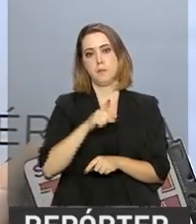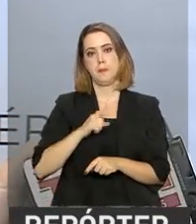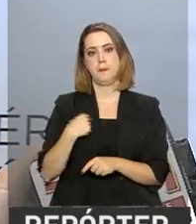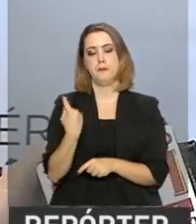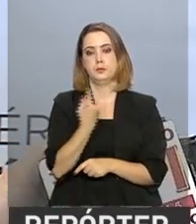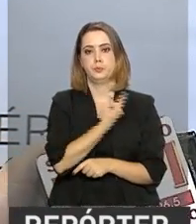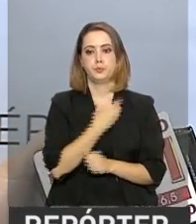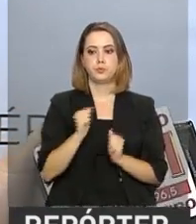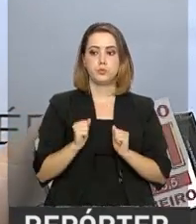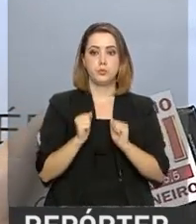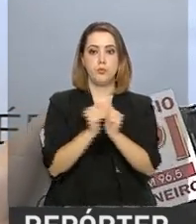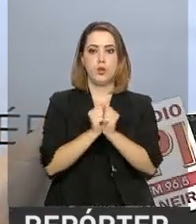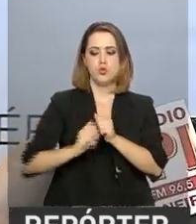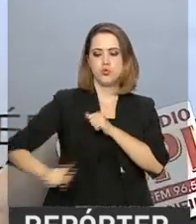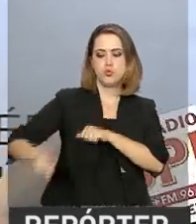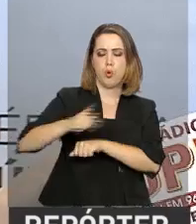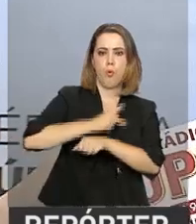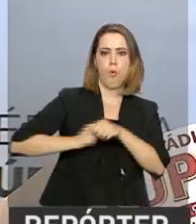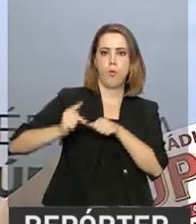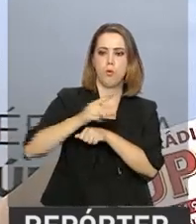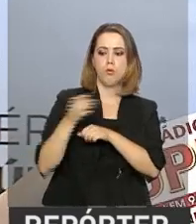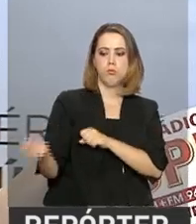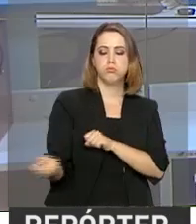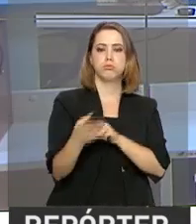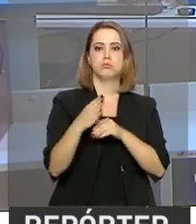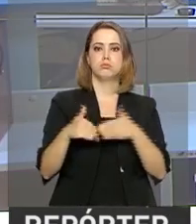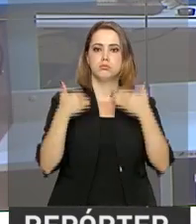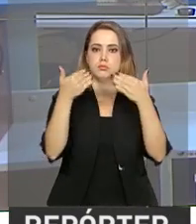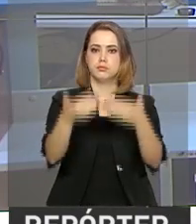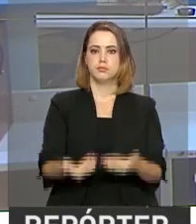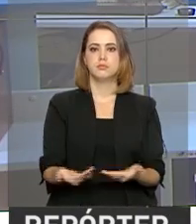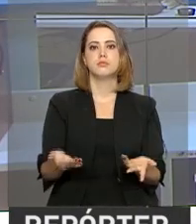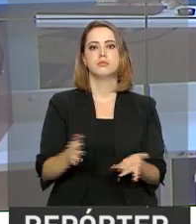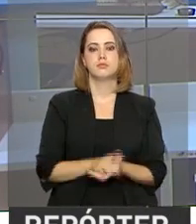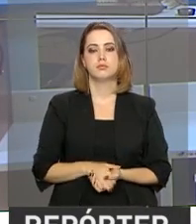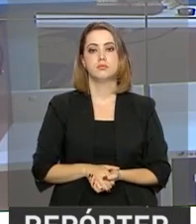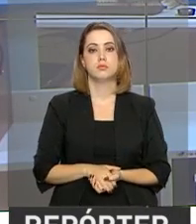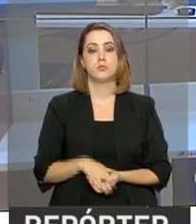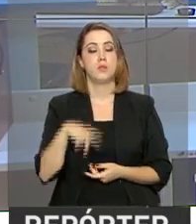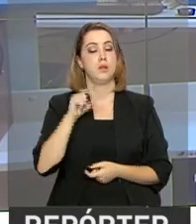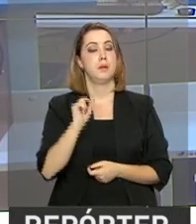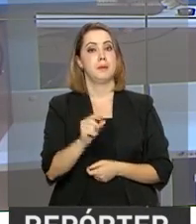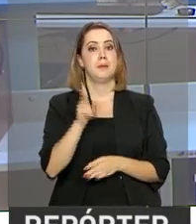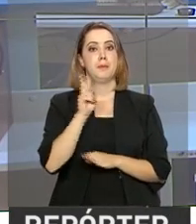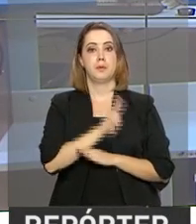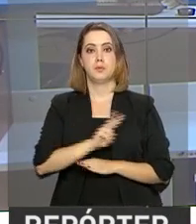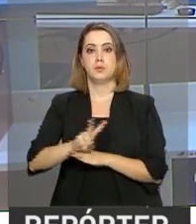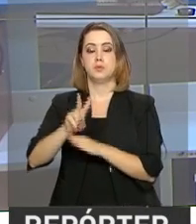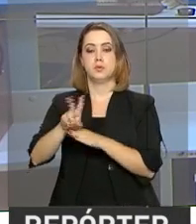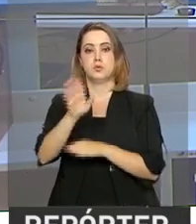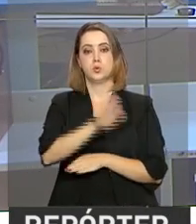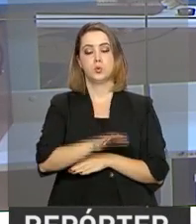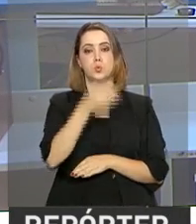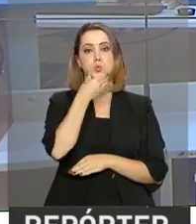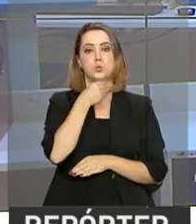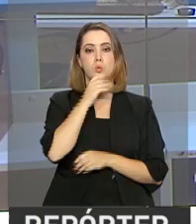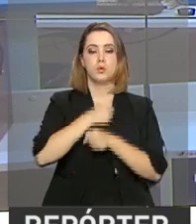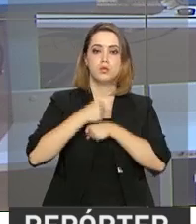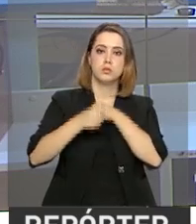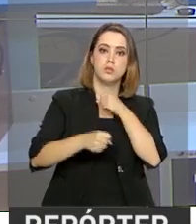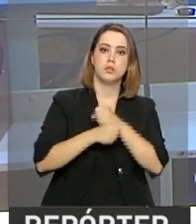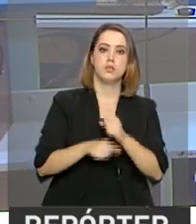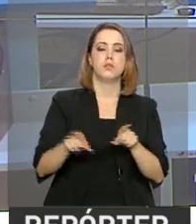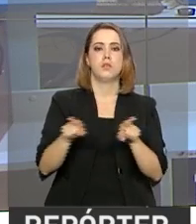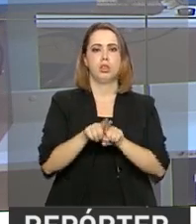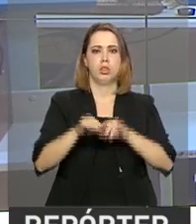países do mundo e esse é mais um passo nessa direção e para assegurar a imunização do público alvo no ano que vem estão